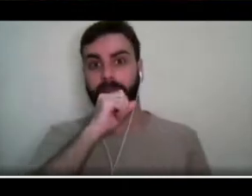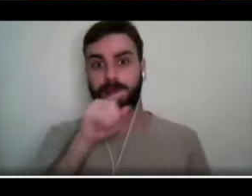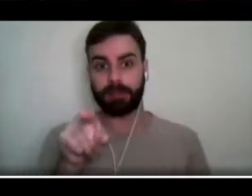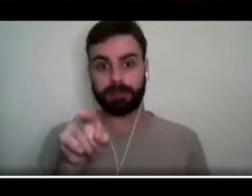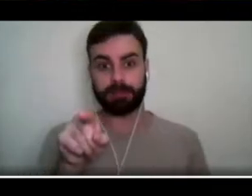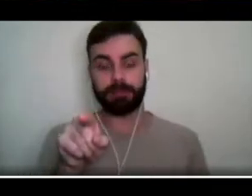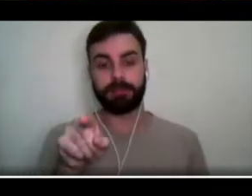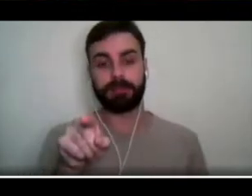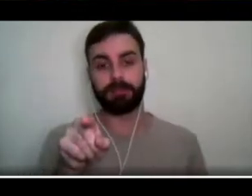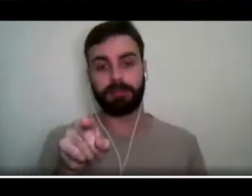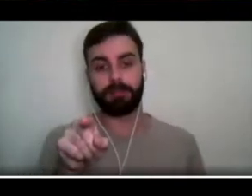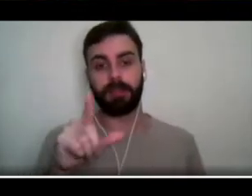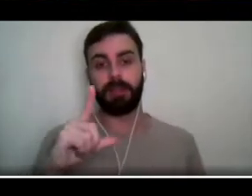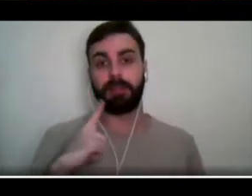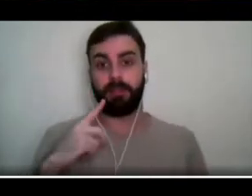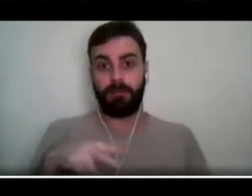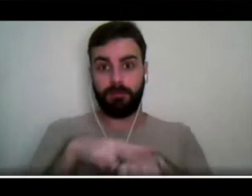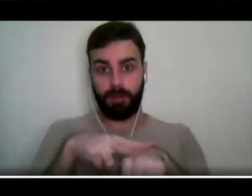vetor